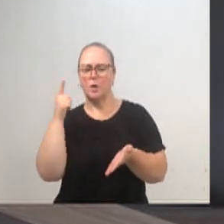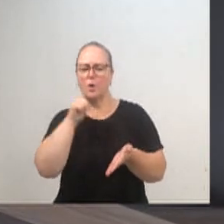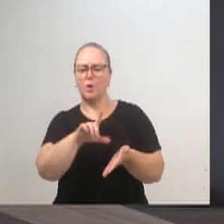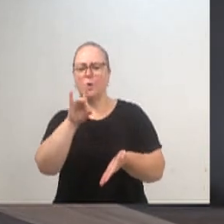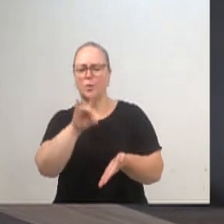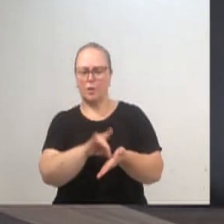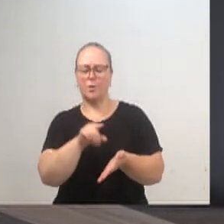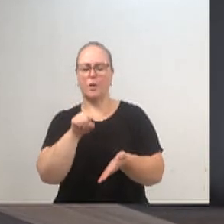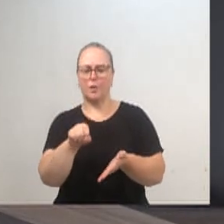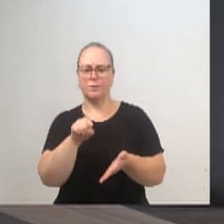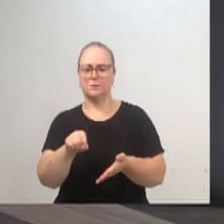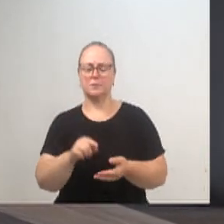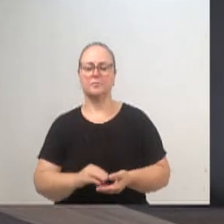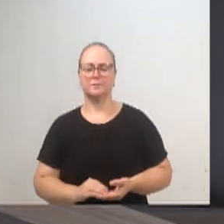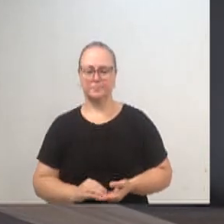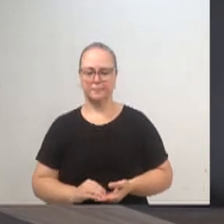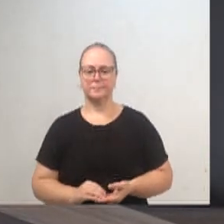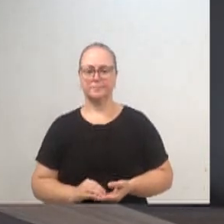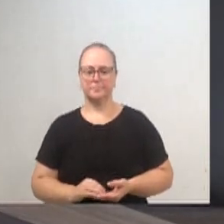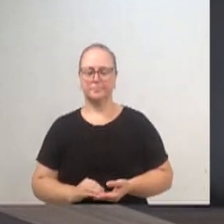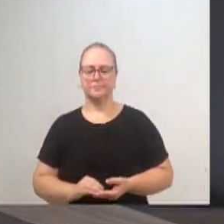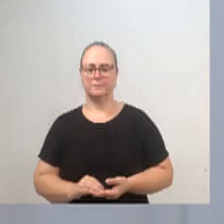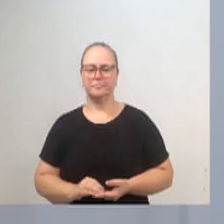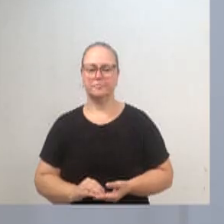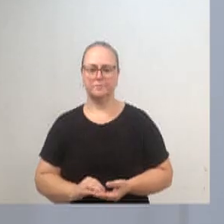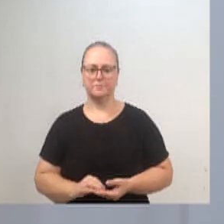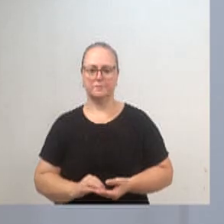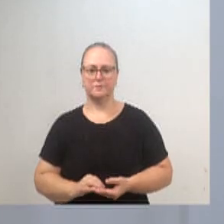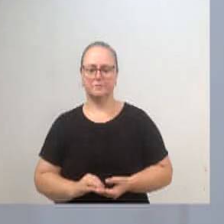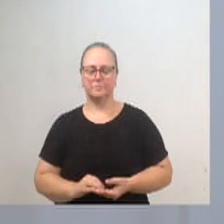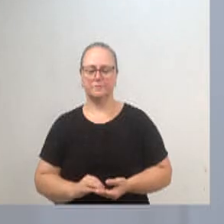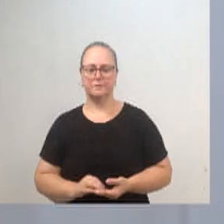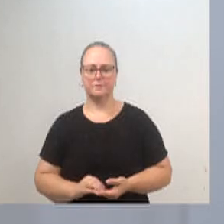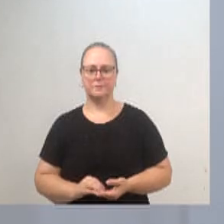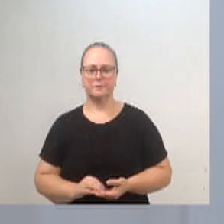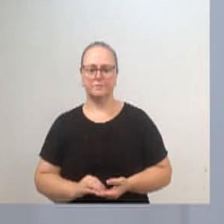agência regulatória que muitas vezes deixa a desejar.